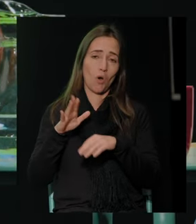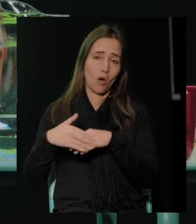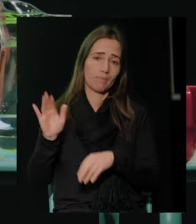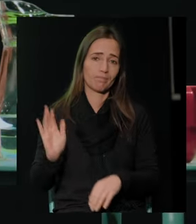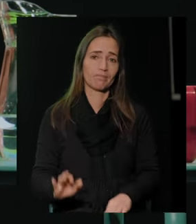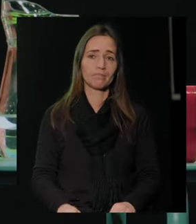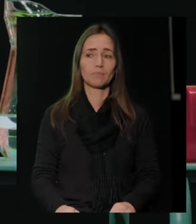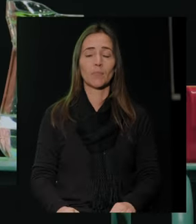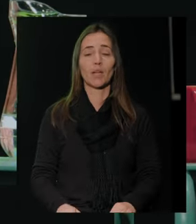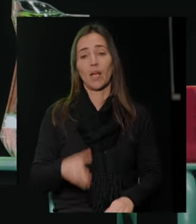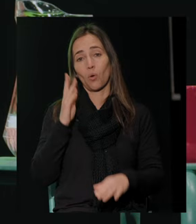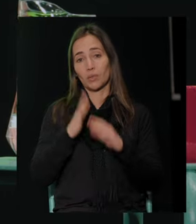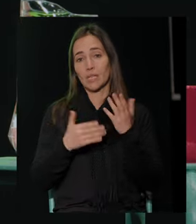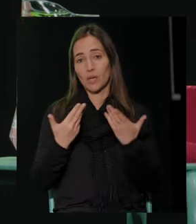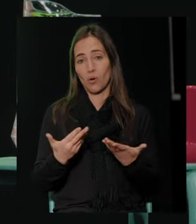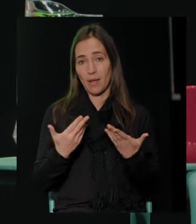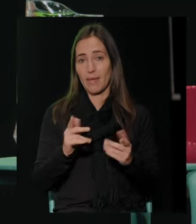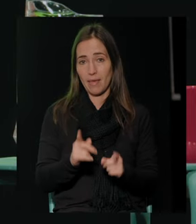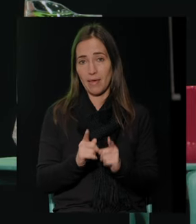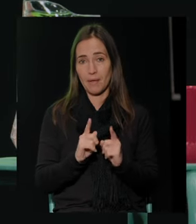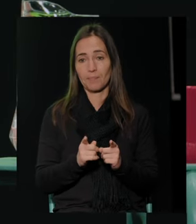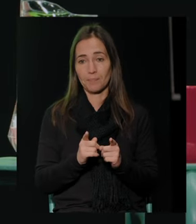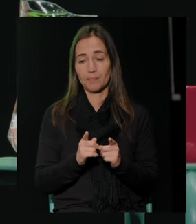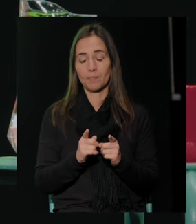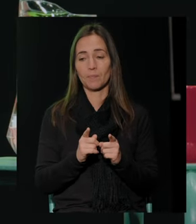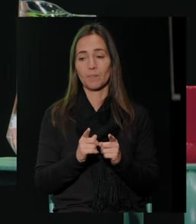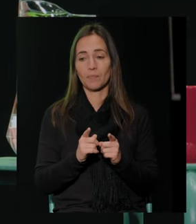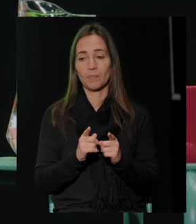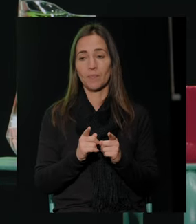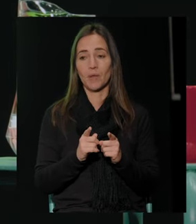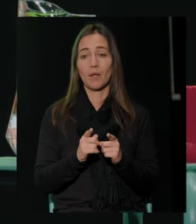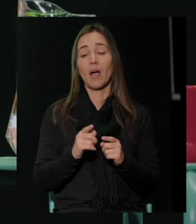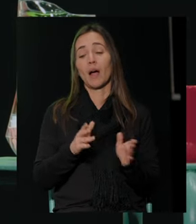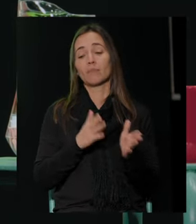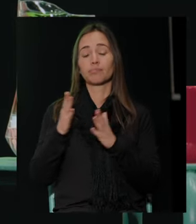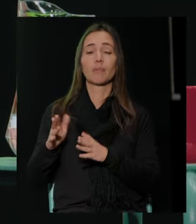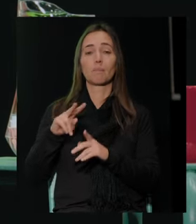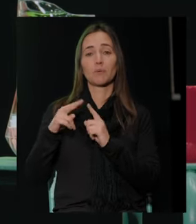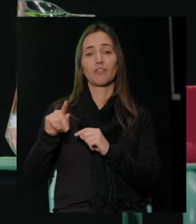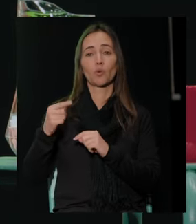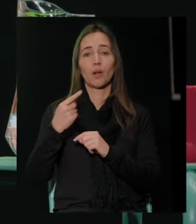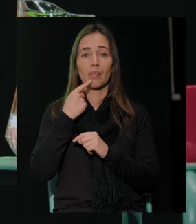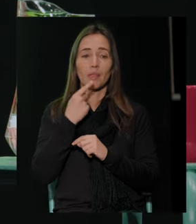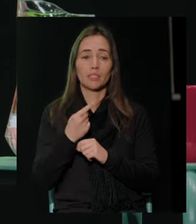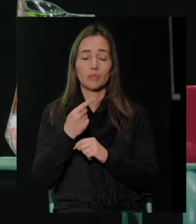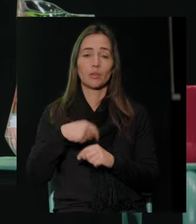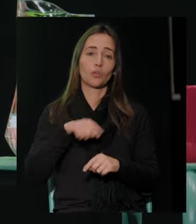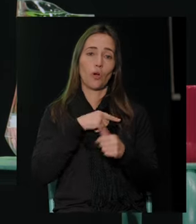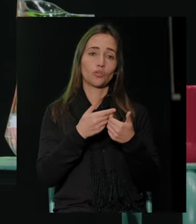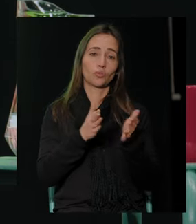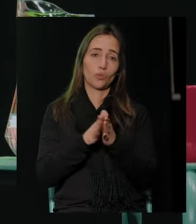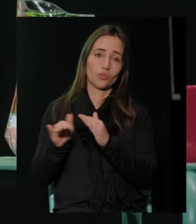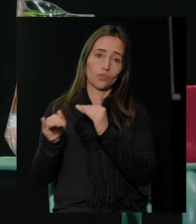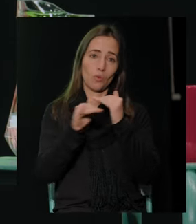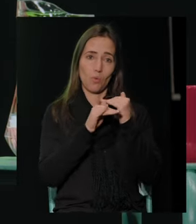embora. Isto é o que está a acontecer no presente. Há uma outra visão, que é basicamente dizer, bem, somos todos iguais, que era